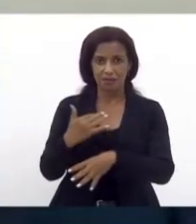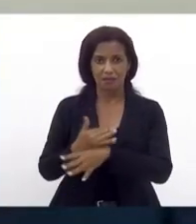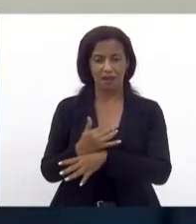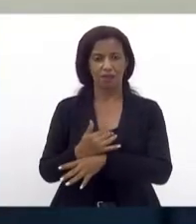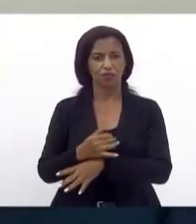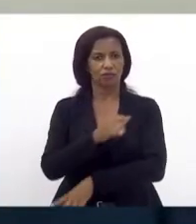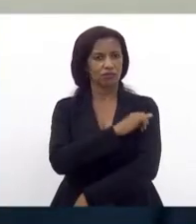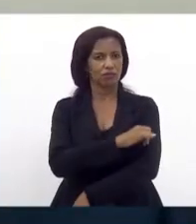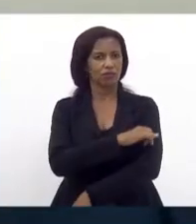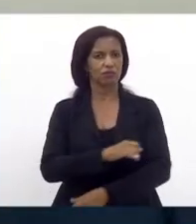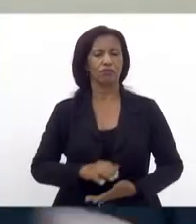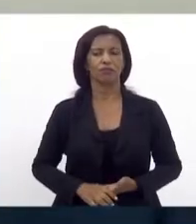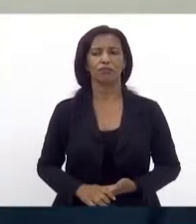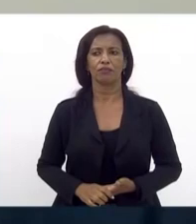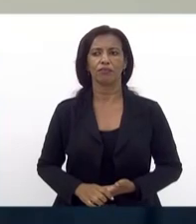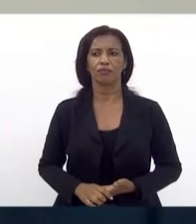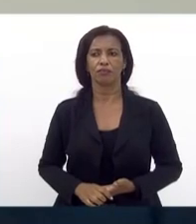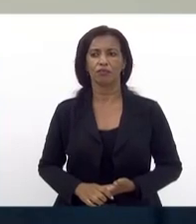Janeiro, né,